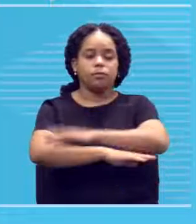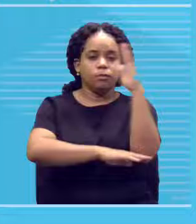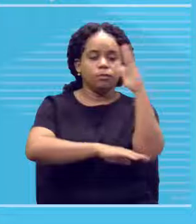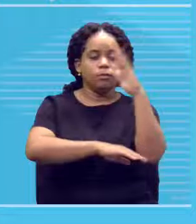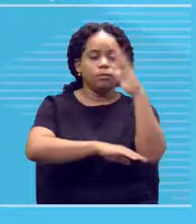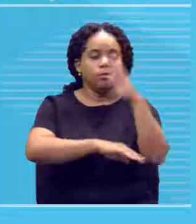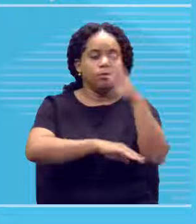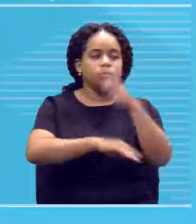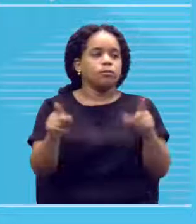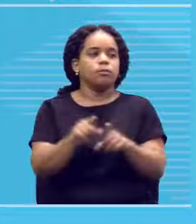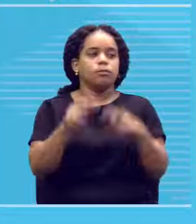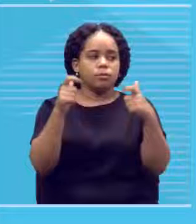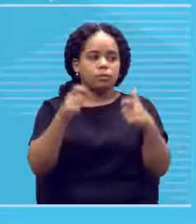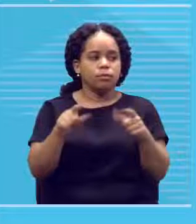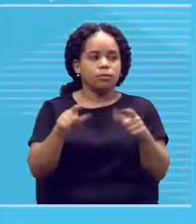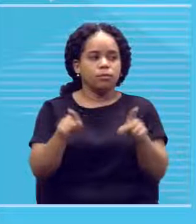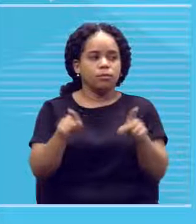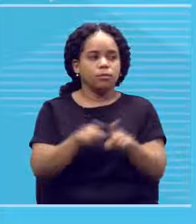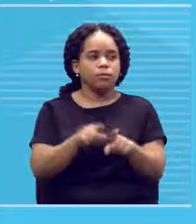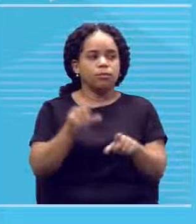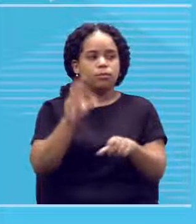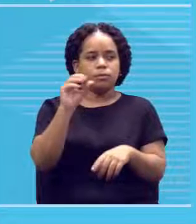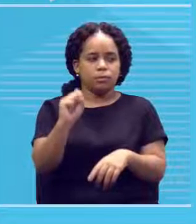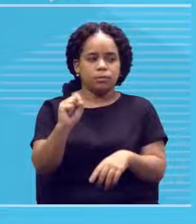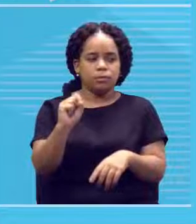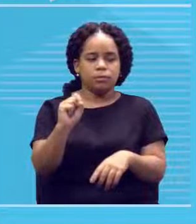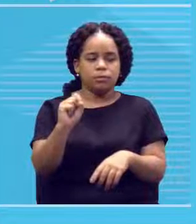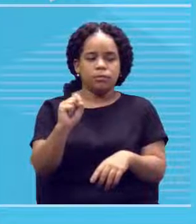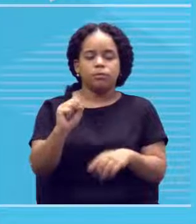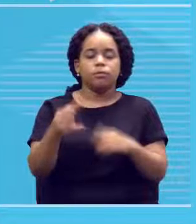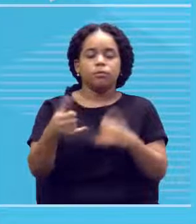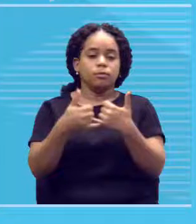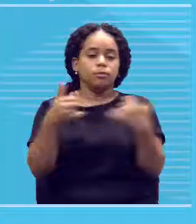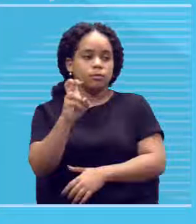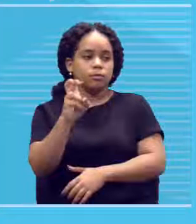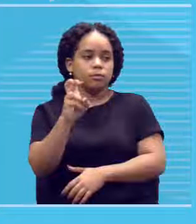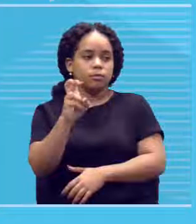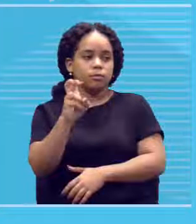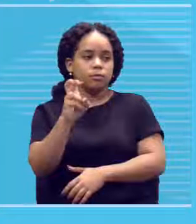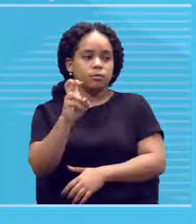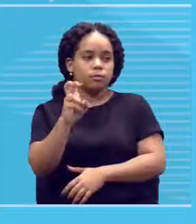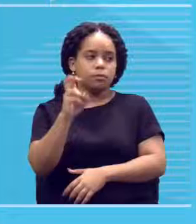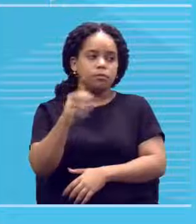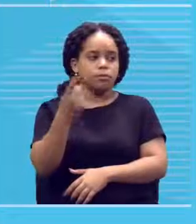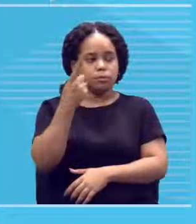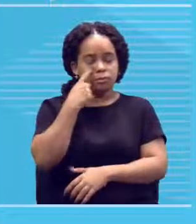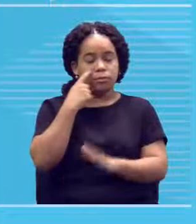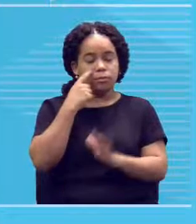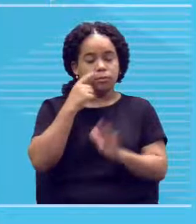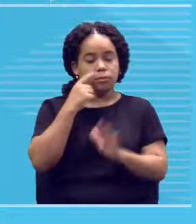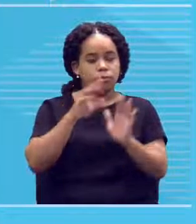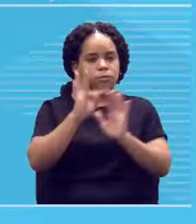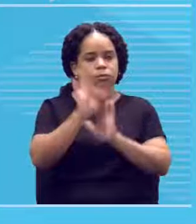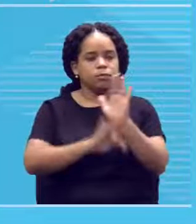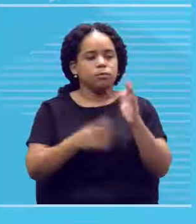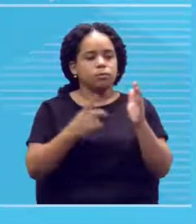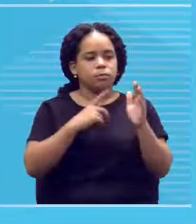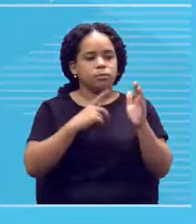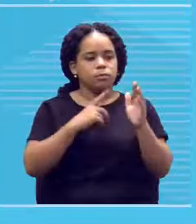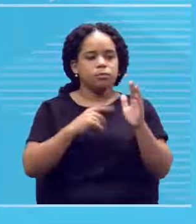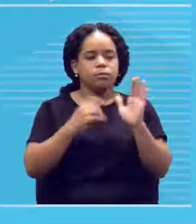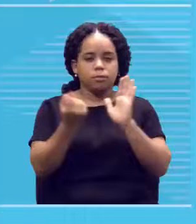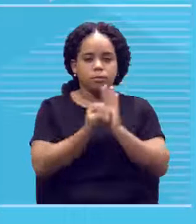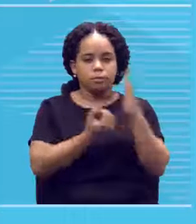e o os em os deixam lá na linha 5 ok o texto Olha que o texto ó tá tudo aí